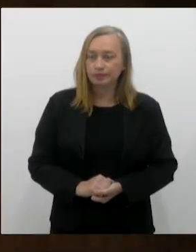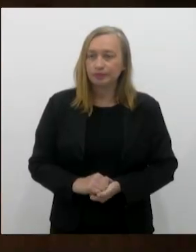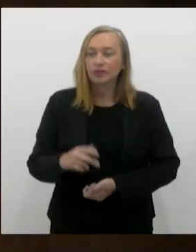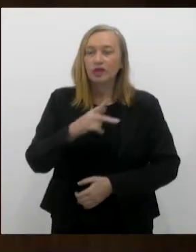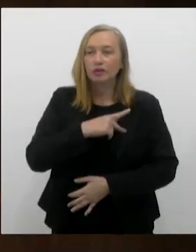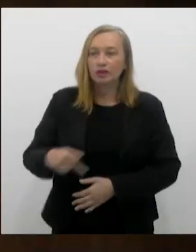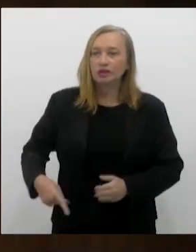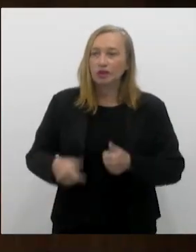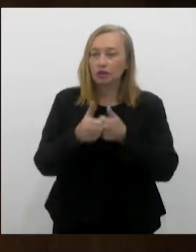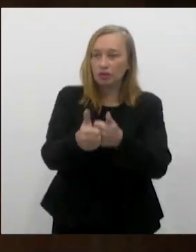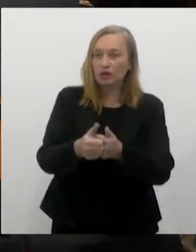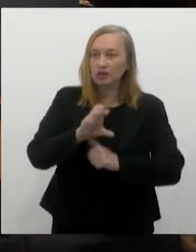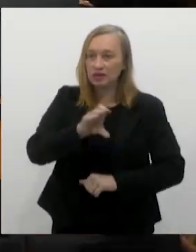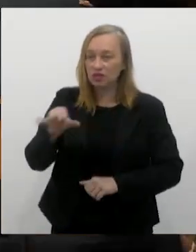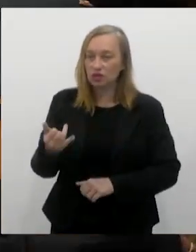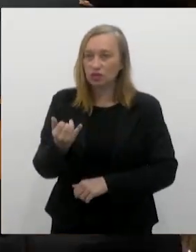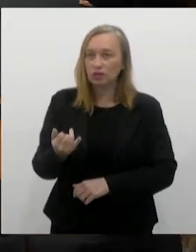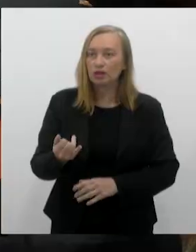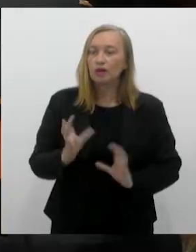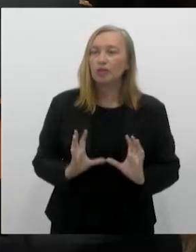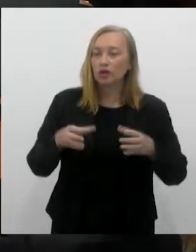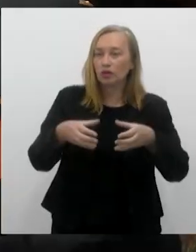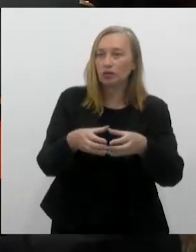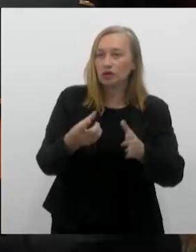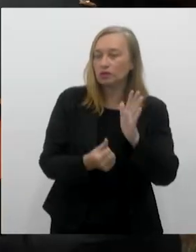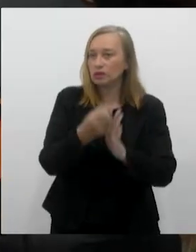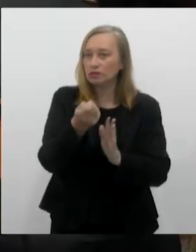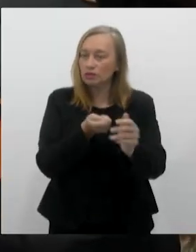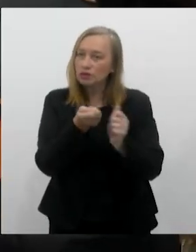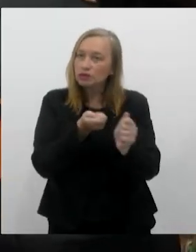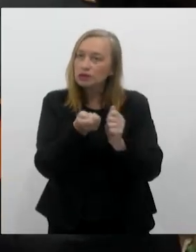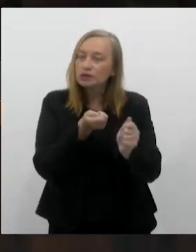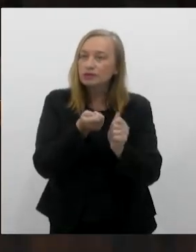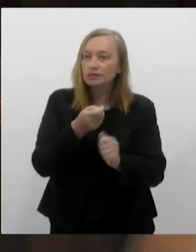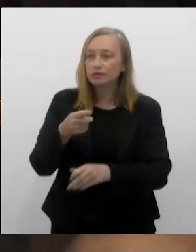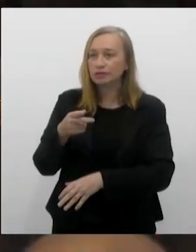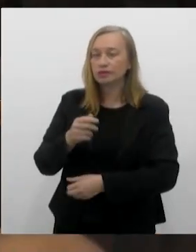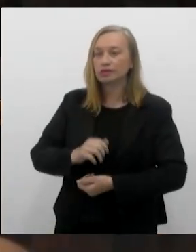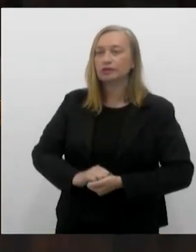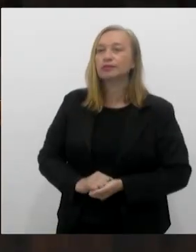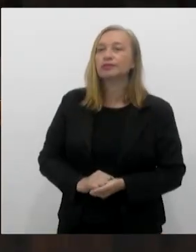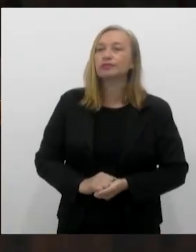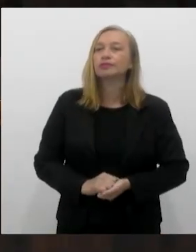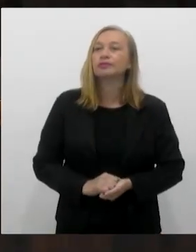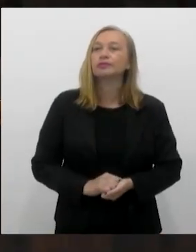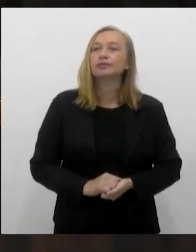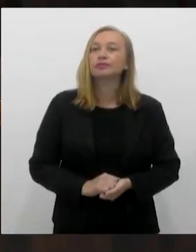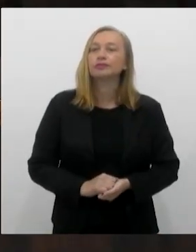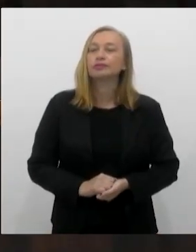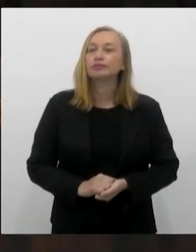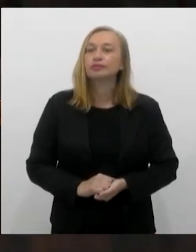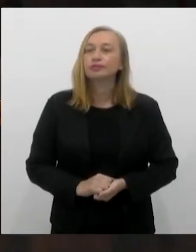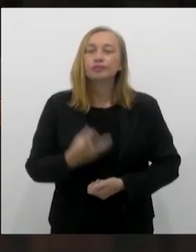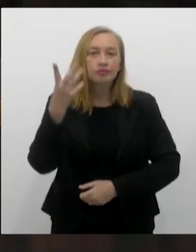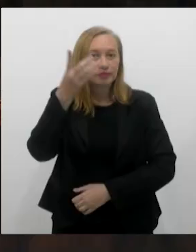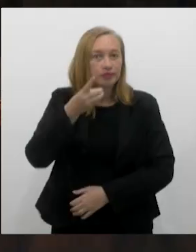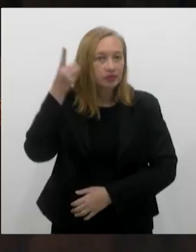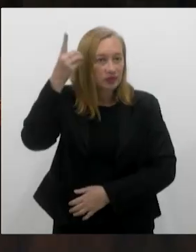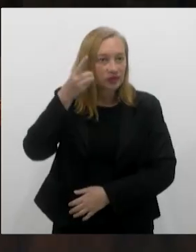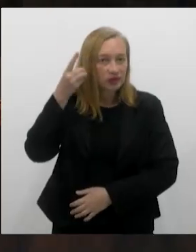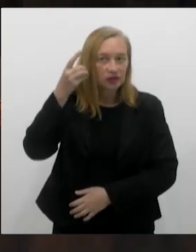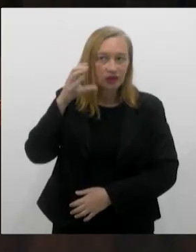Presidente, acompanha a CCJ. Pela Comissão de Orçamento, Finanças, Fiscalização Financeira e Controle, deputado